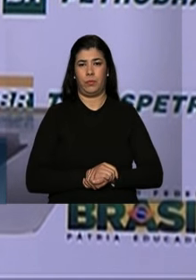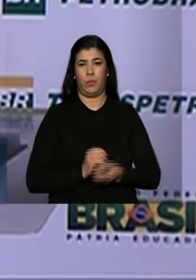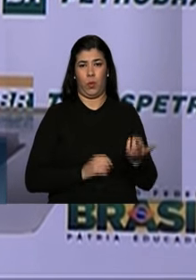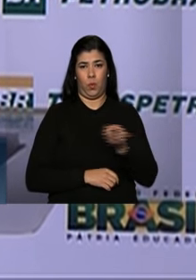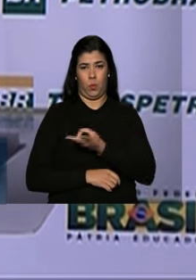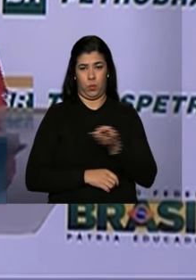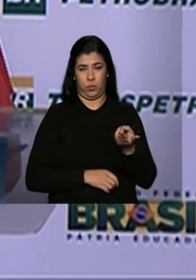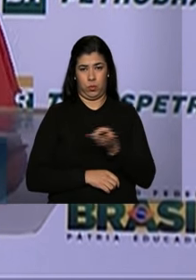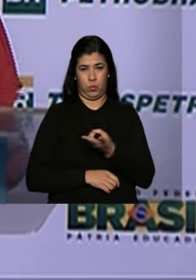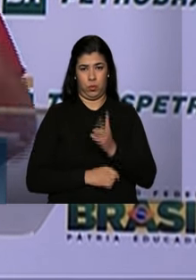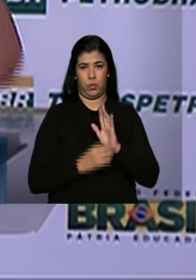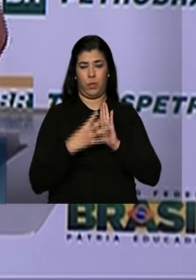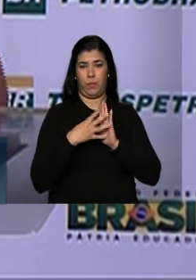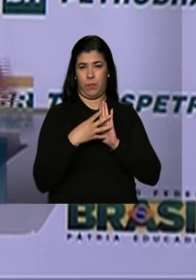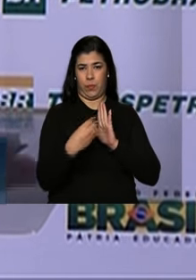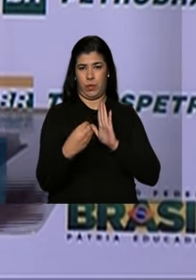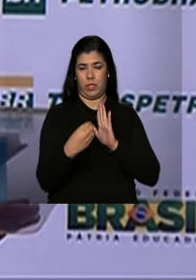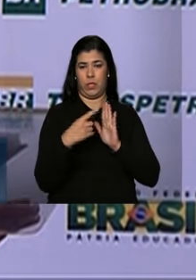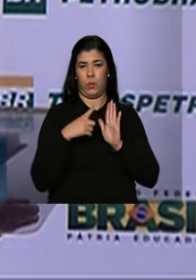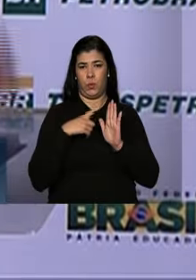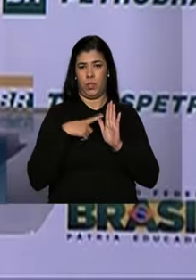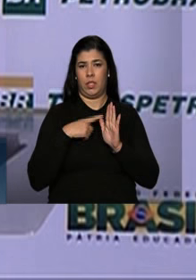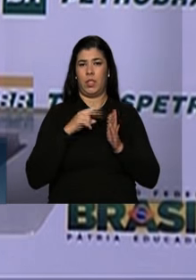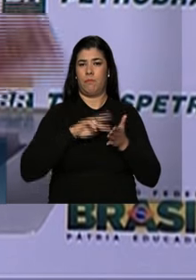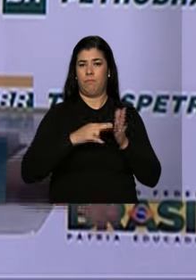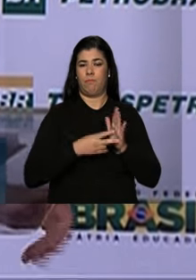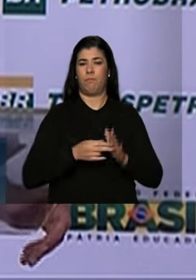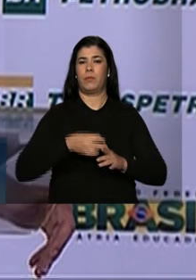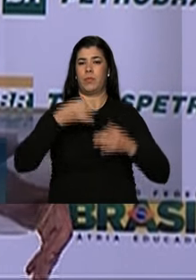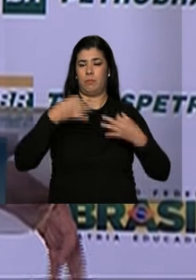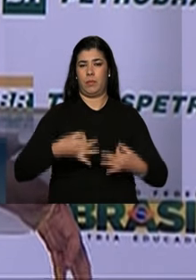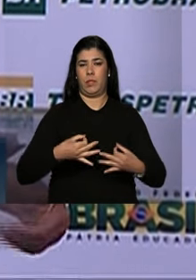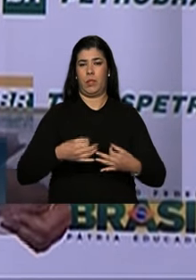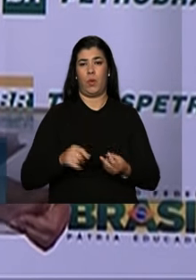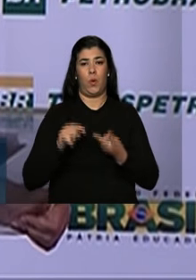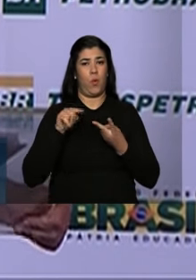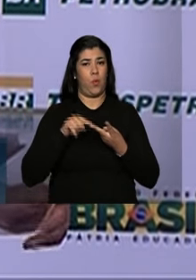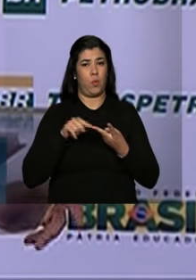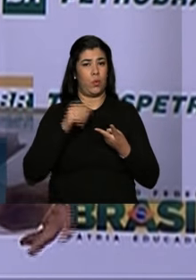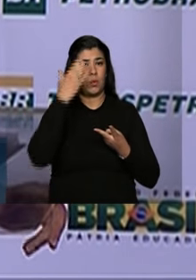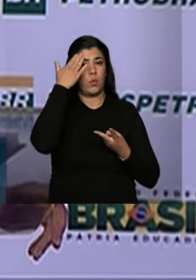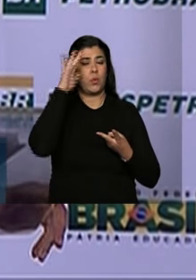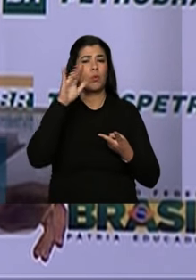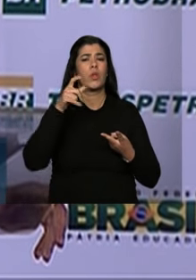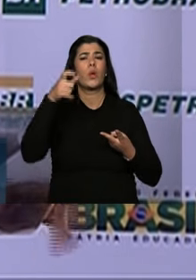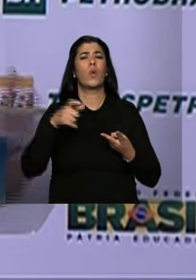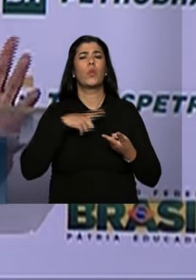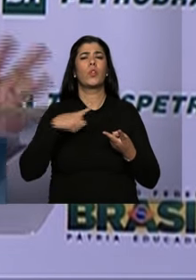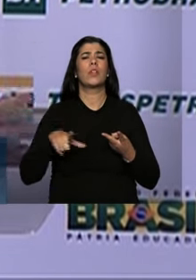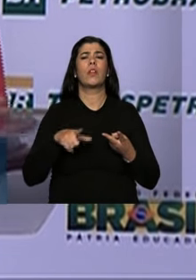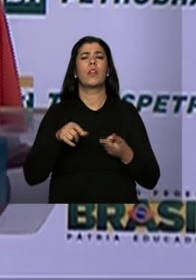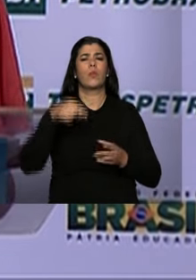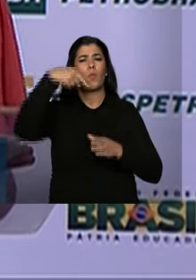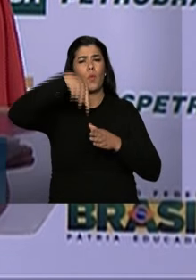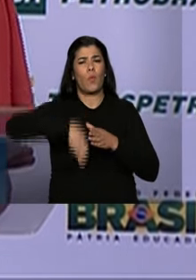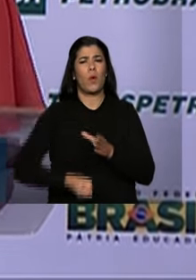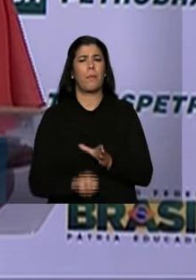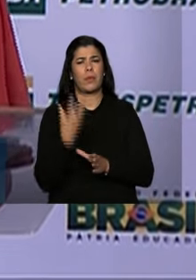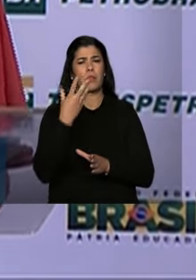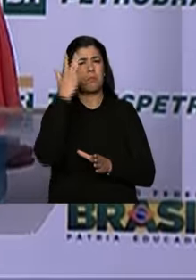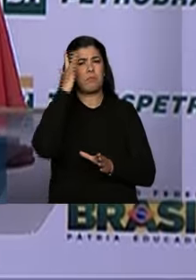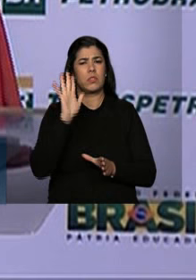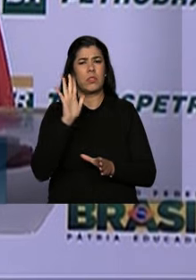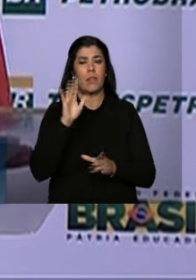Ambos modelos fazem sentido. Um, quando você não sabe onde tem o petróleo. O outro, quando